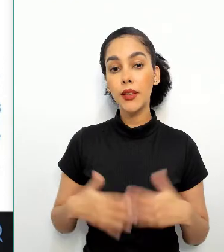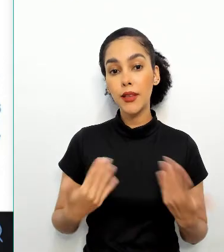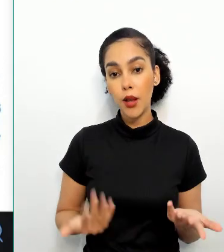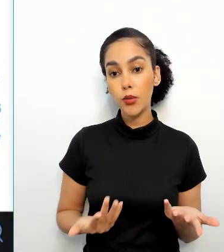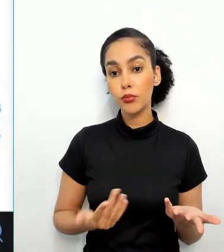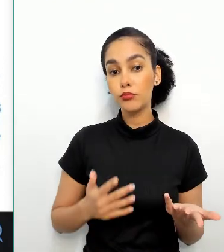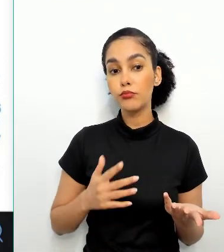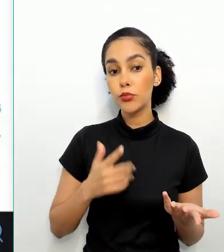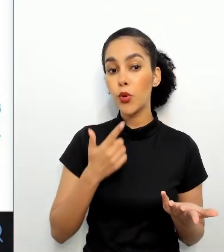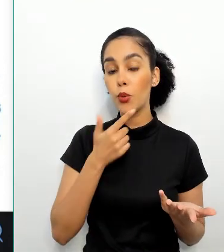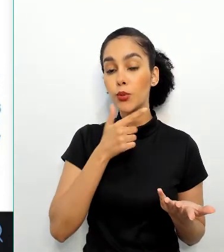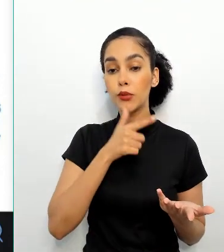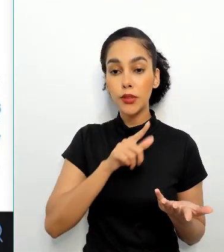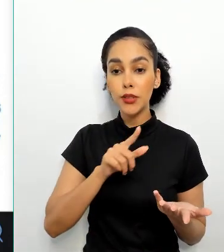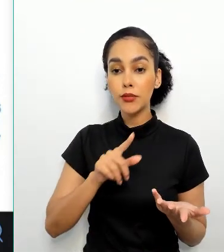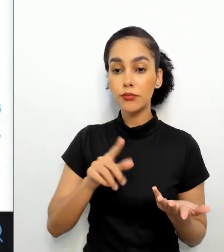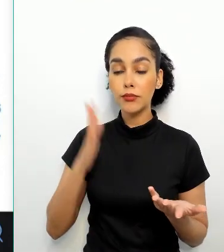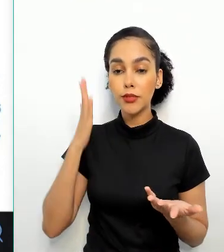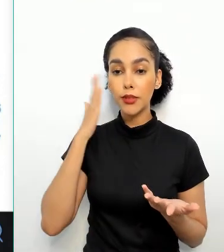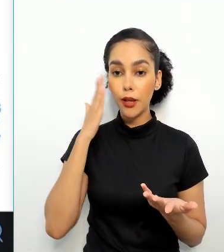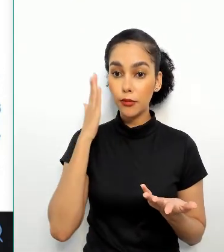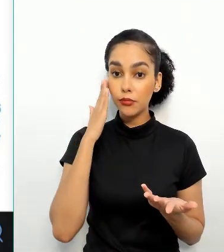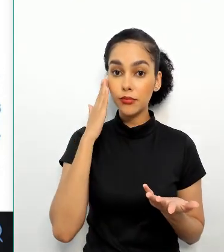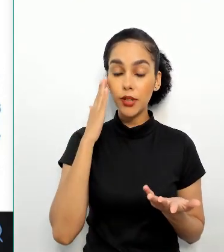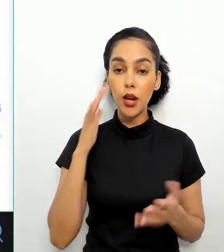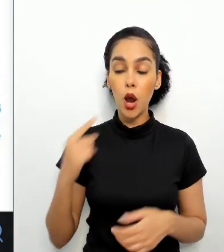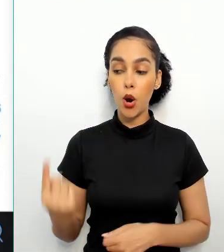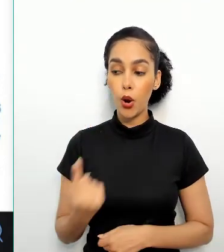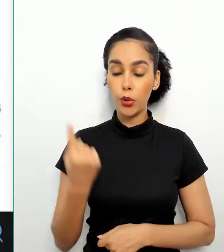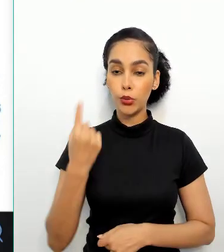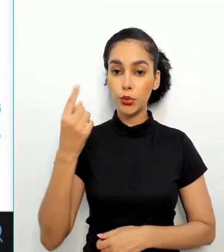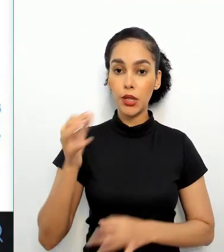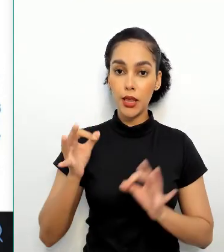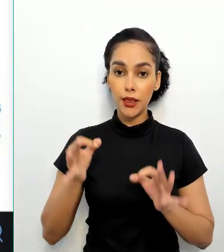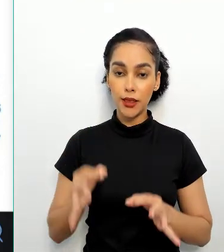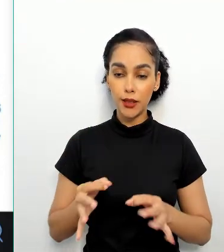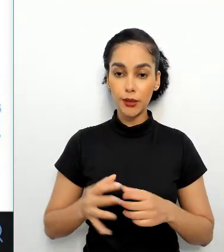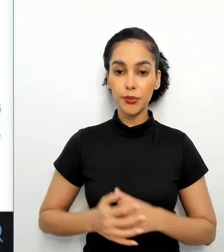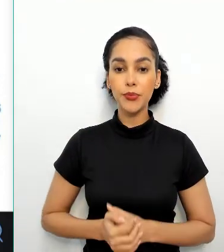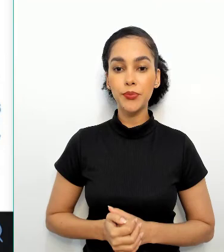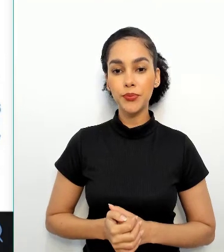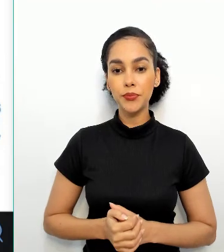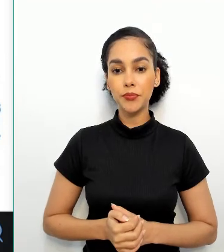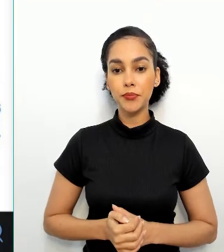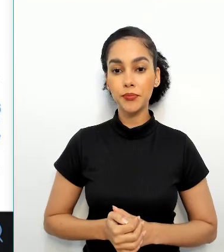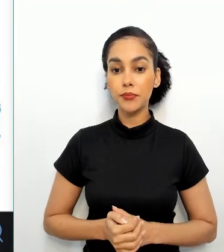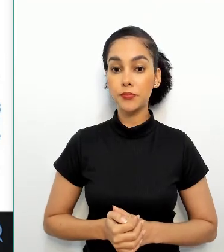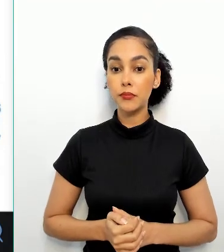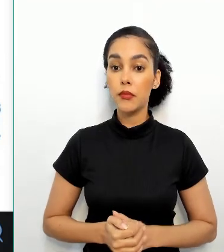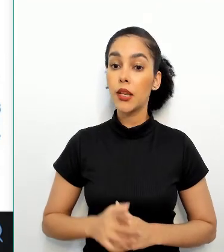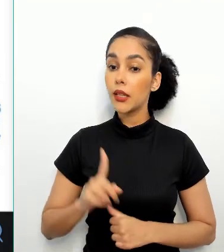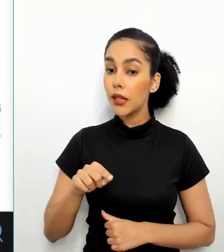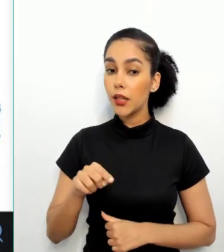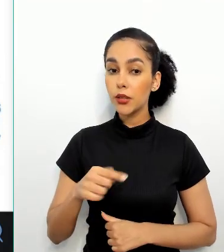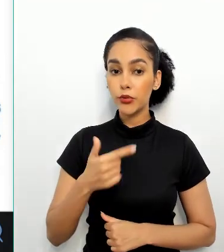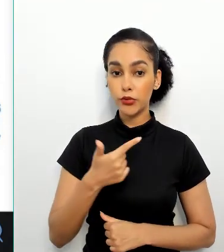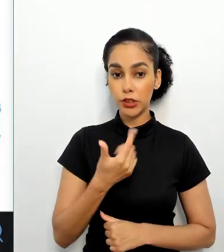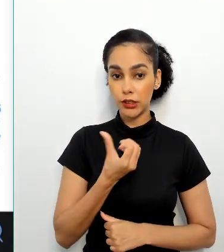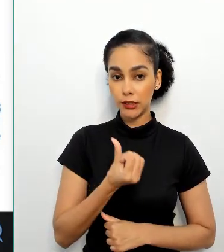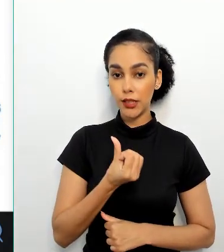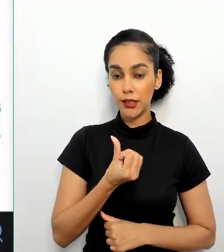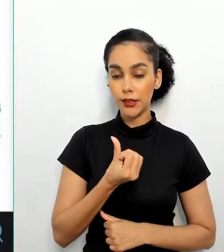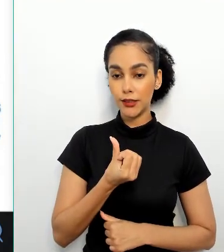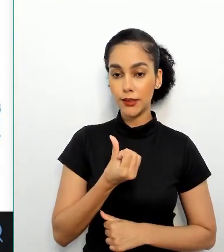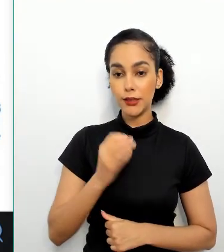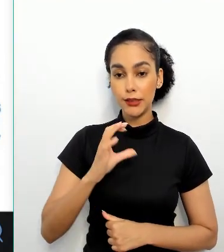distantes. Então, 1,7 já foi suficiente para determinar a altura desse pergolado, tá bom?